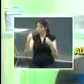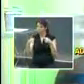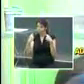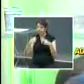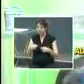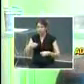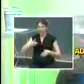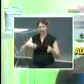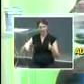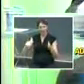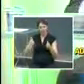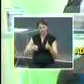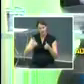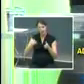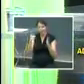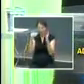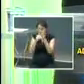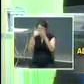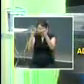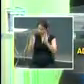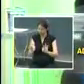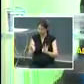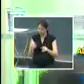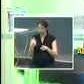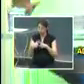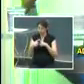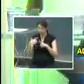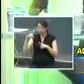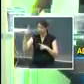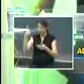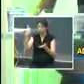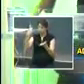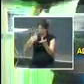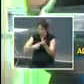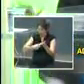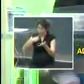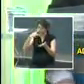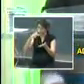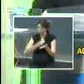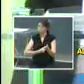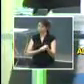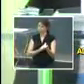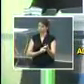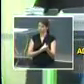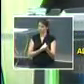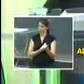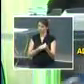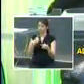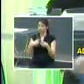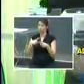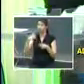fim, não desista, porque Deus tem propósito naquilo que você está sofrendo.